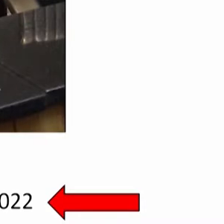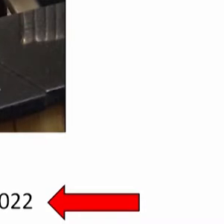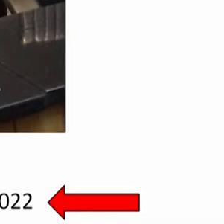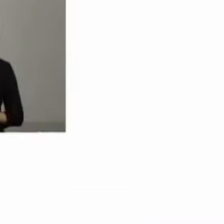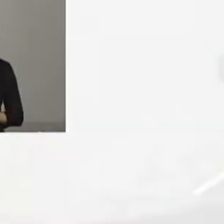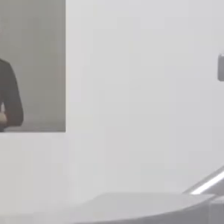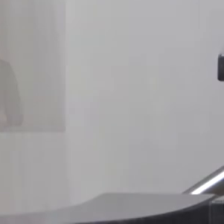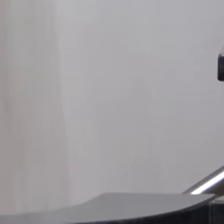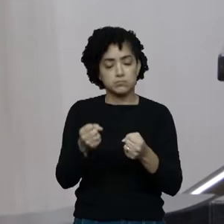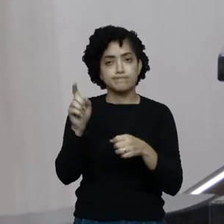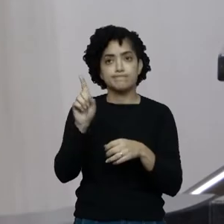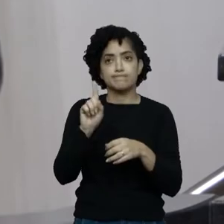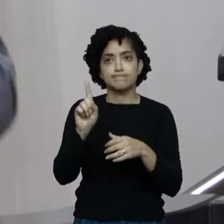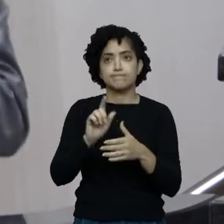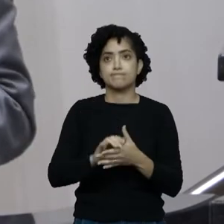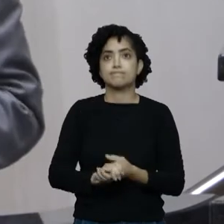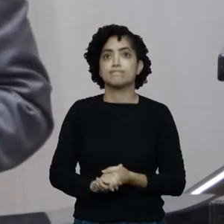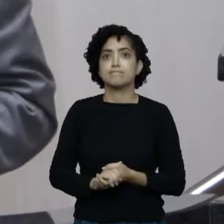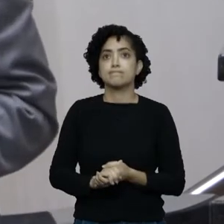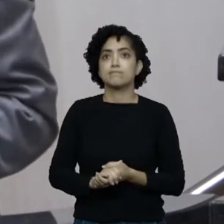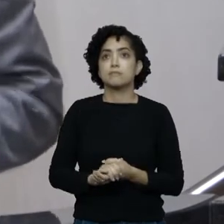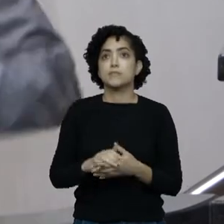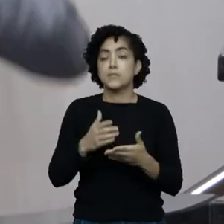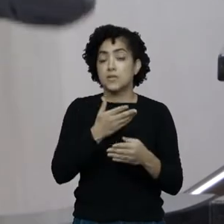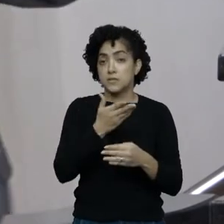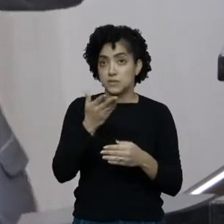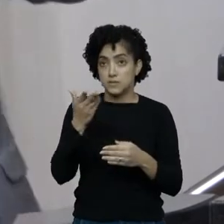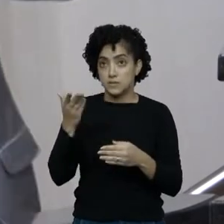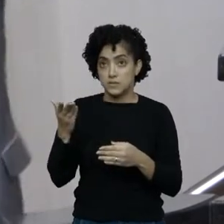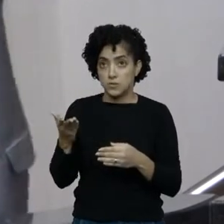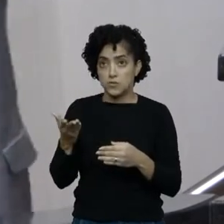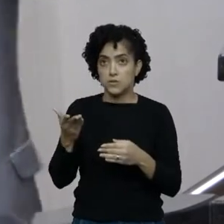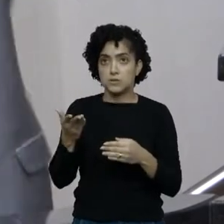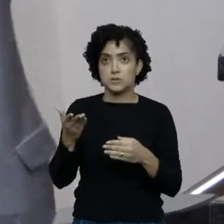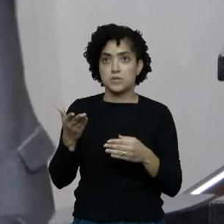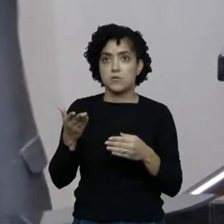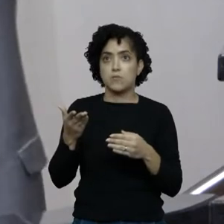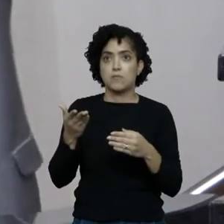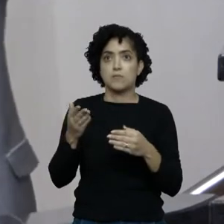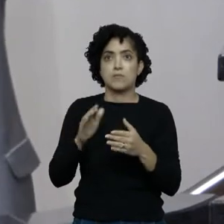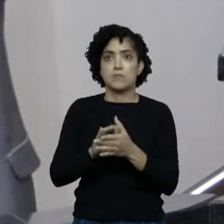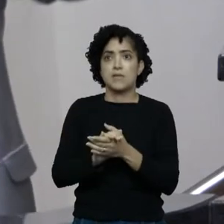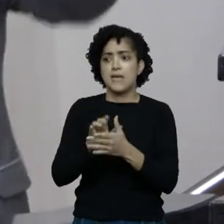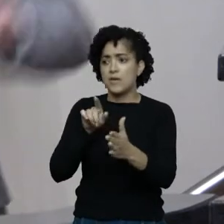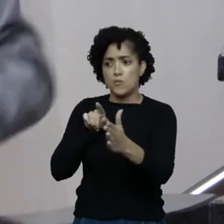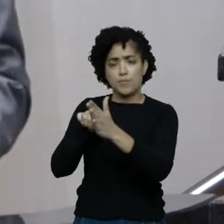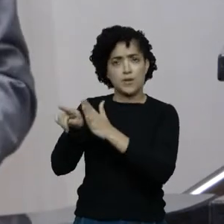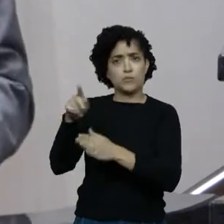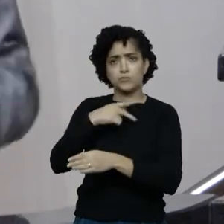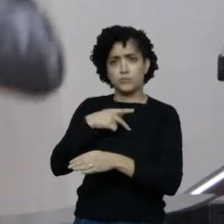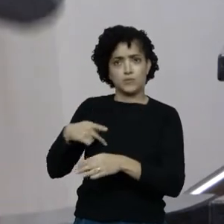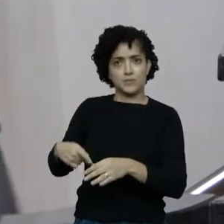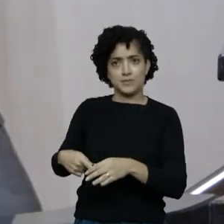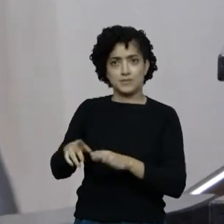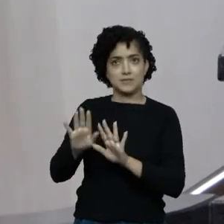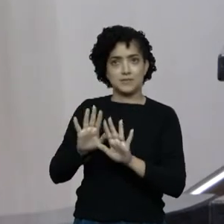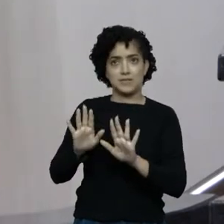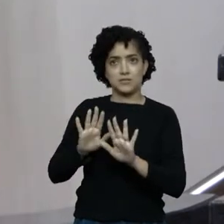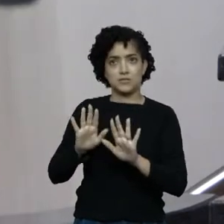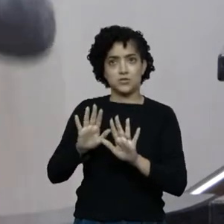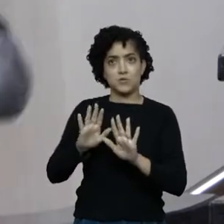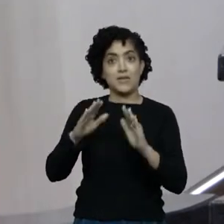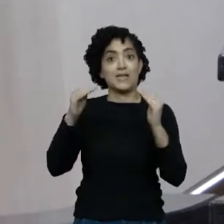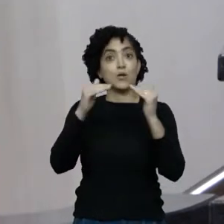sei se hoje e ele não contestou o presidente na semana anterior ele